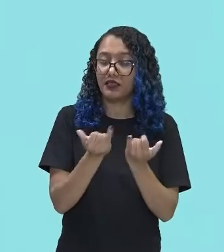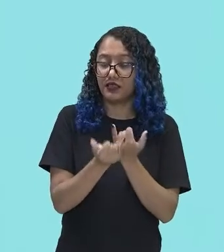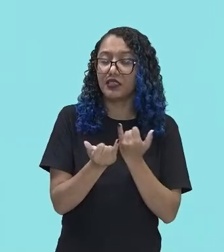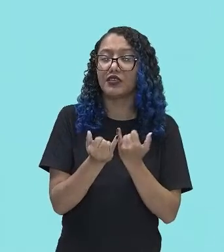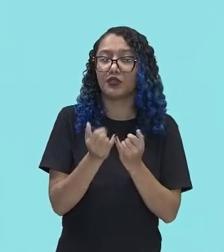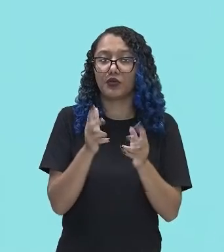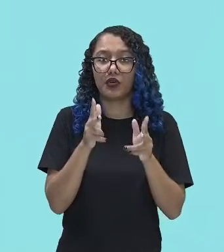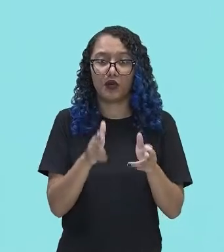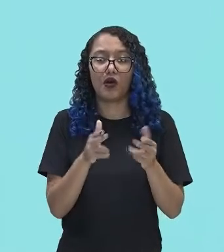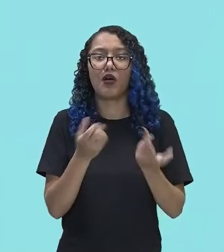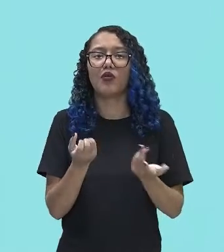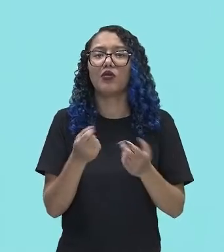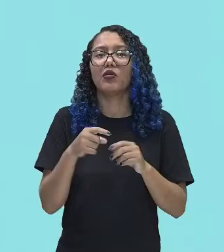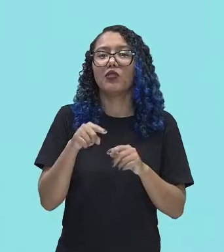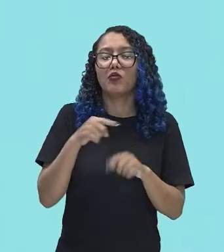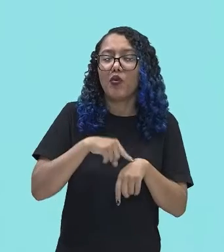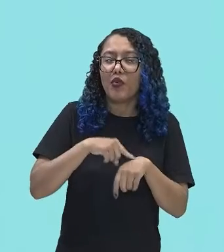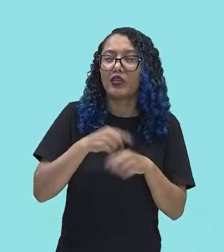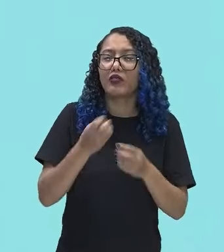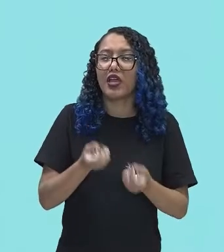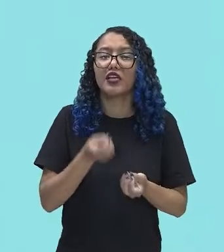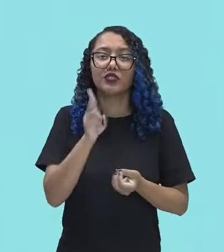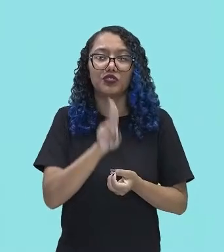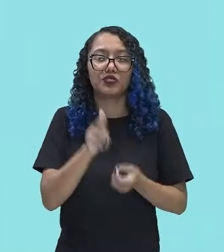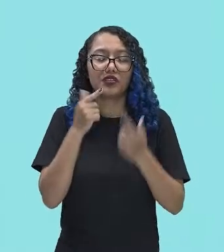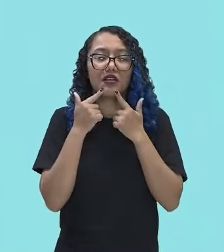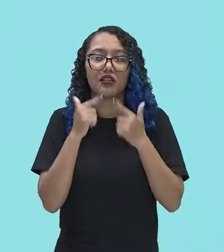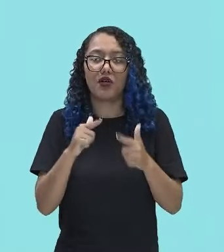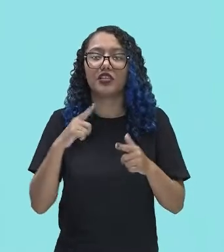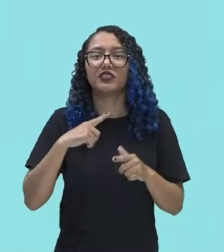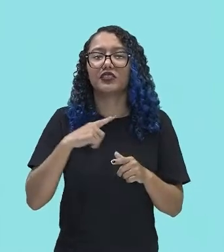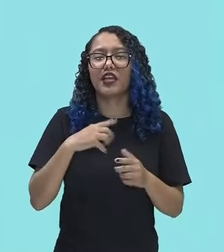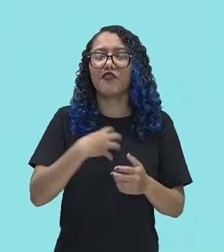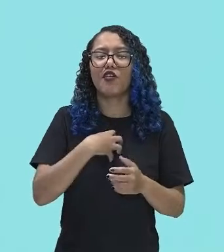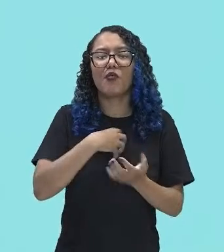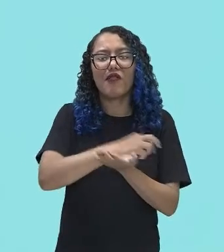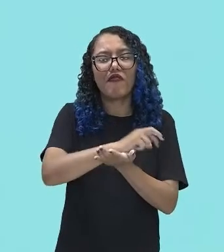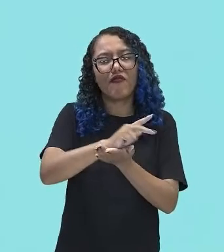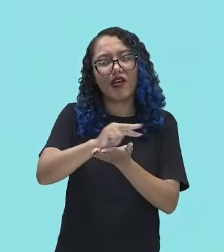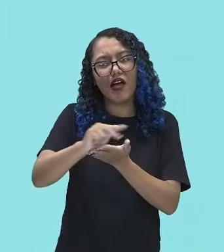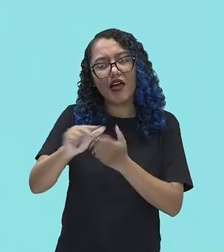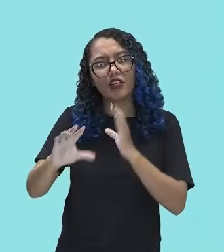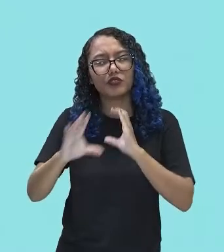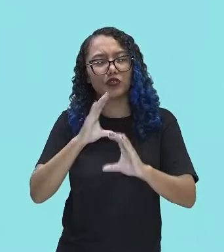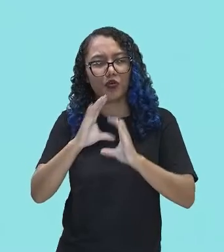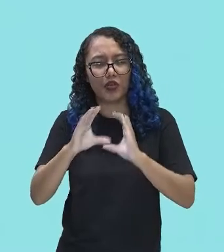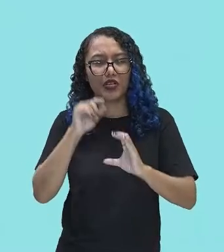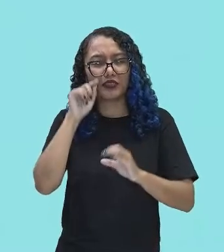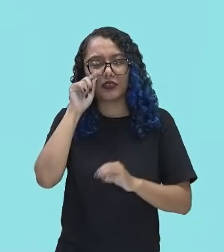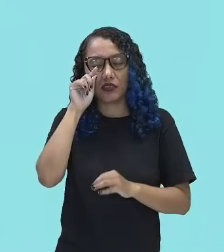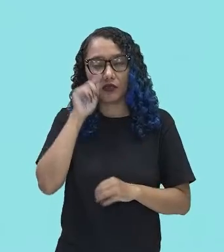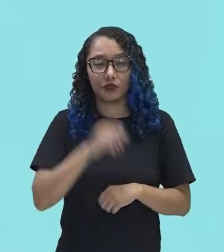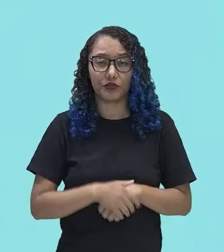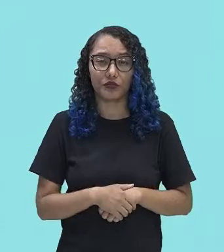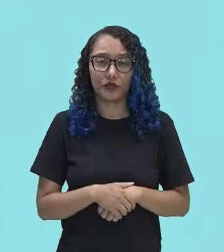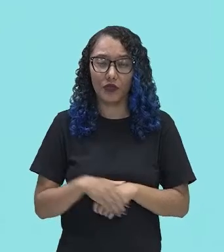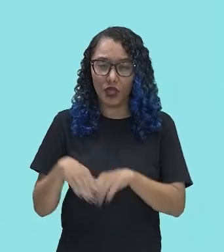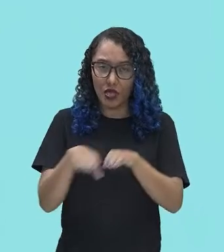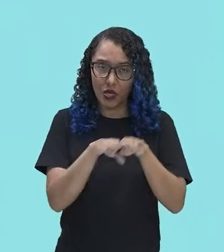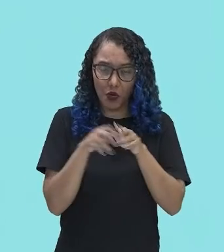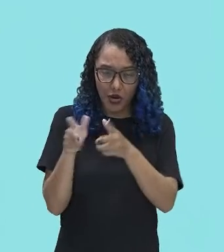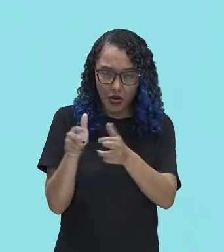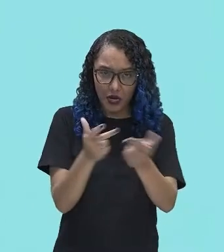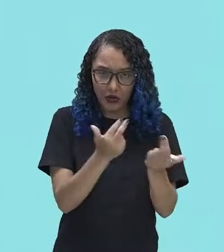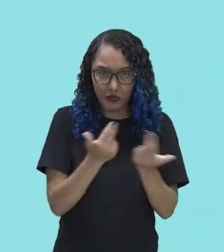da linguagem, há várias formas da gente se comunicar. Nós não nos comunicamos igual sempre com todos, tenho